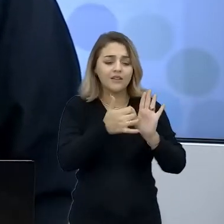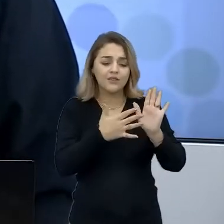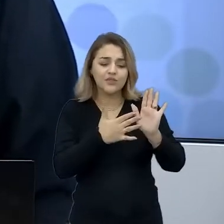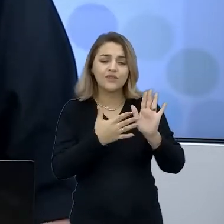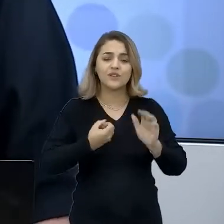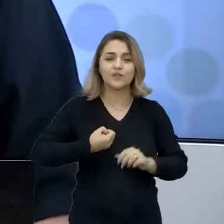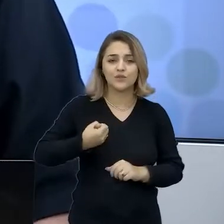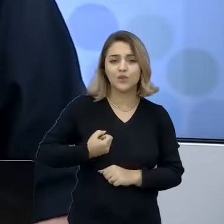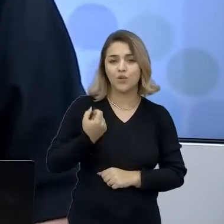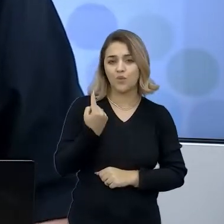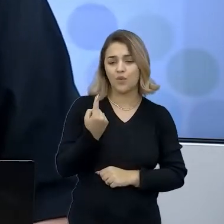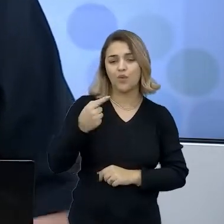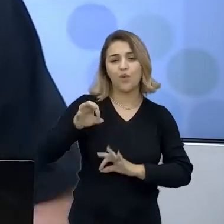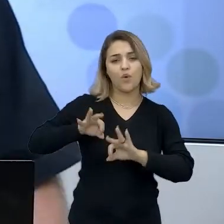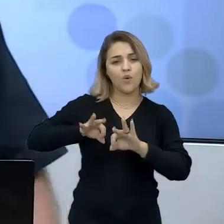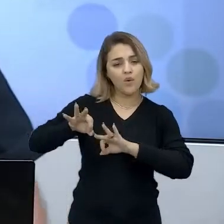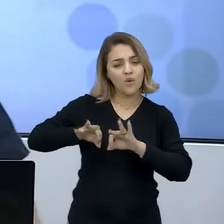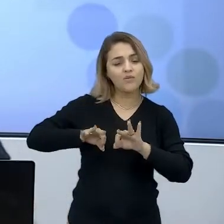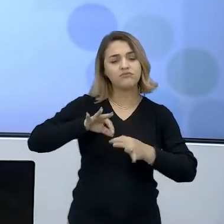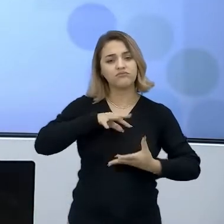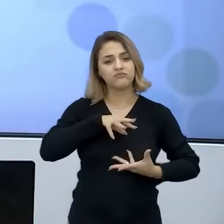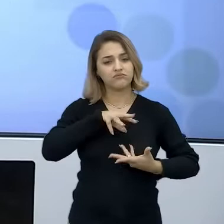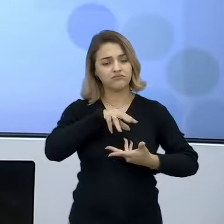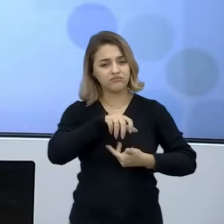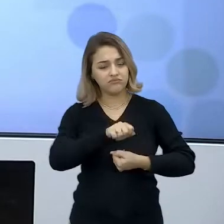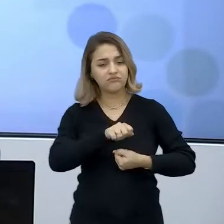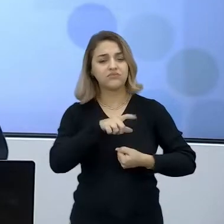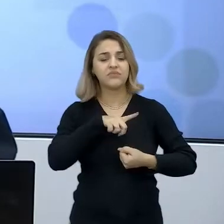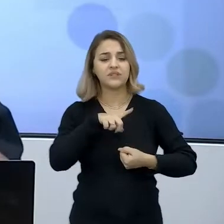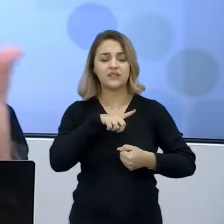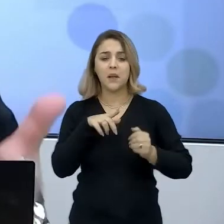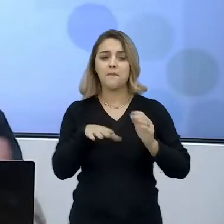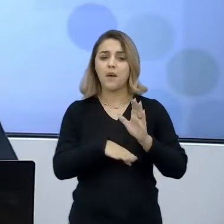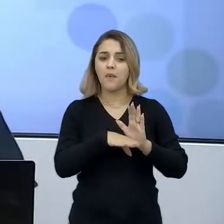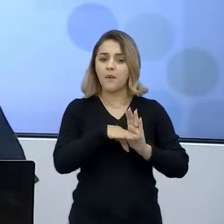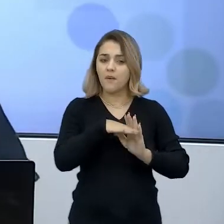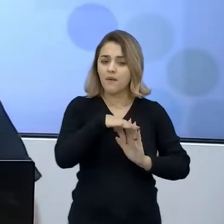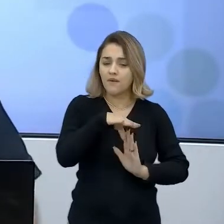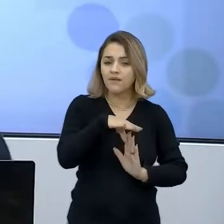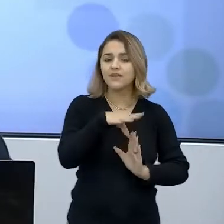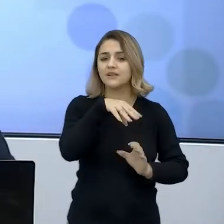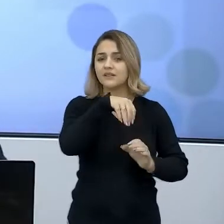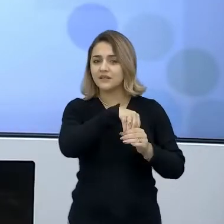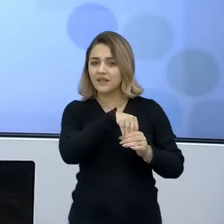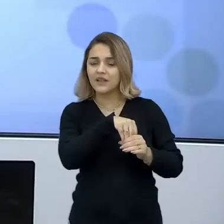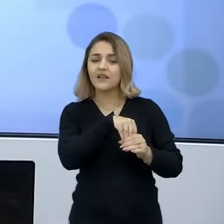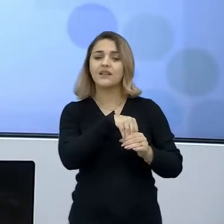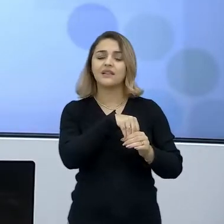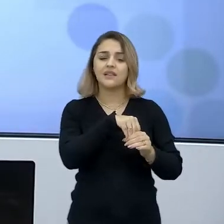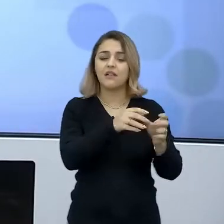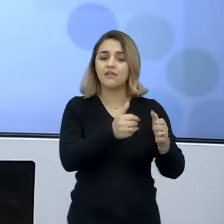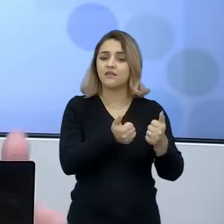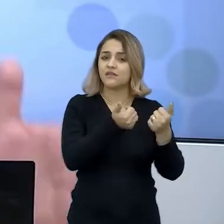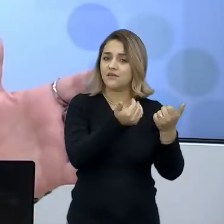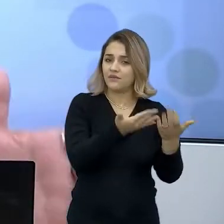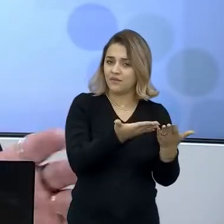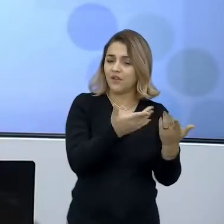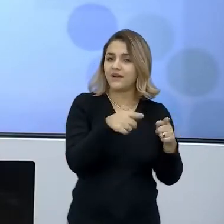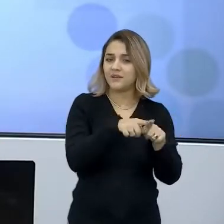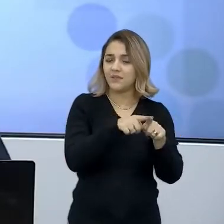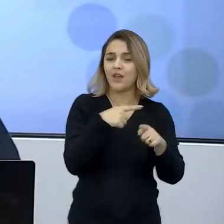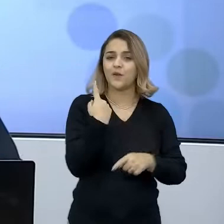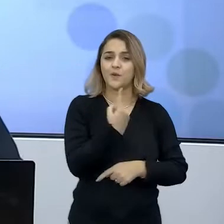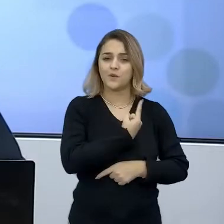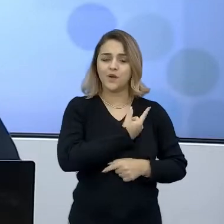aí sobre a formação do planeta, né, as camadas internas, depois passando aí para as camadas externas, né, como a gente está vendo